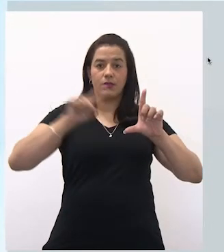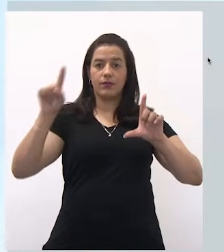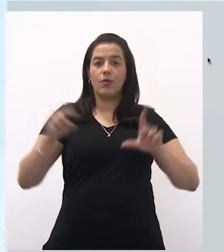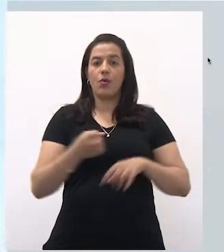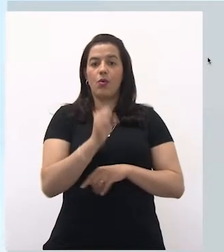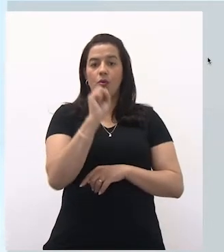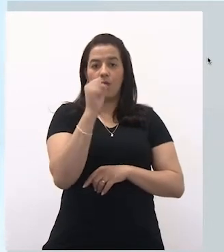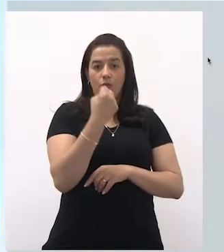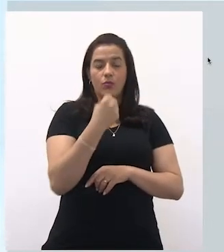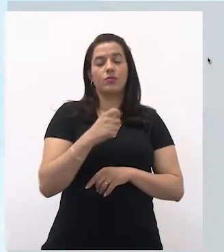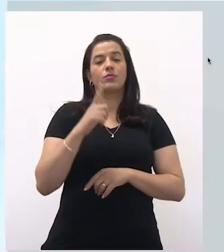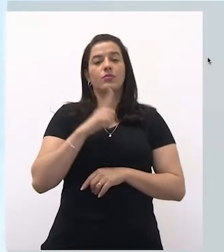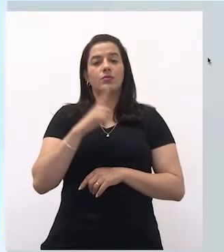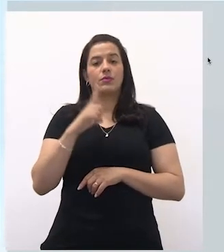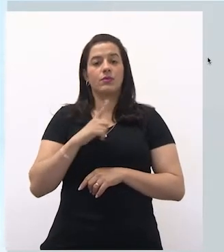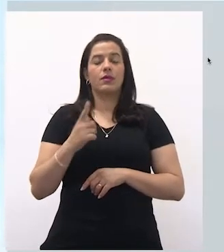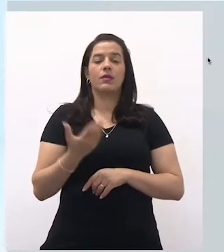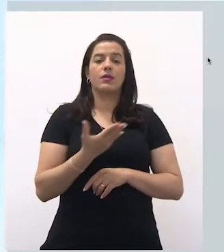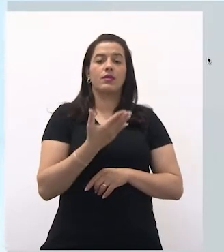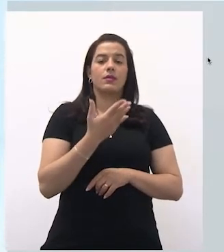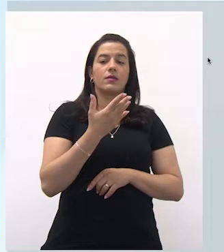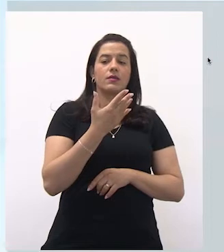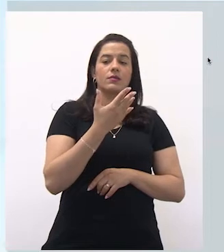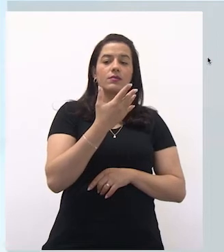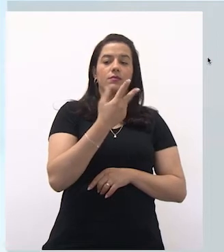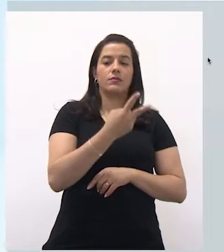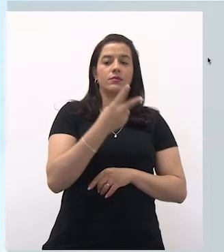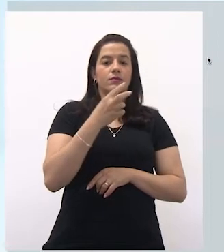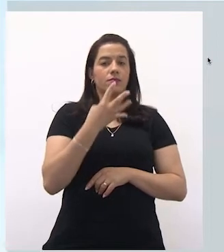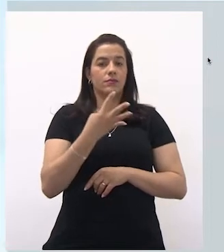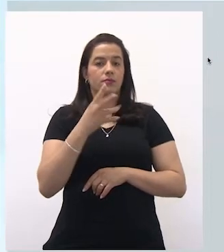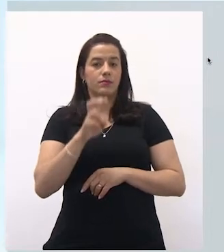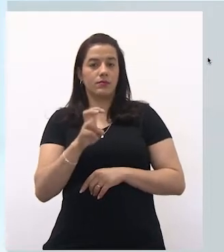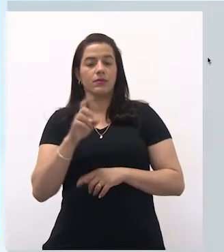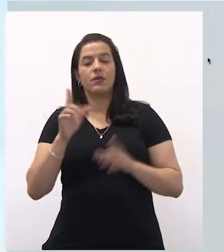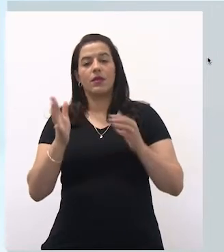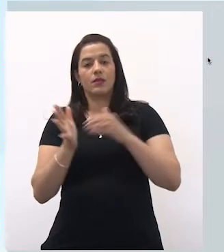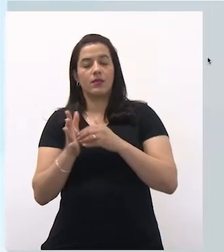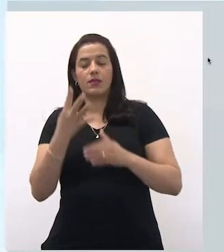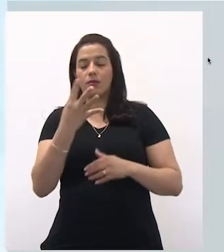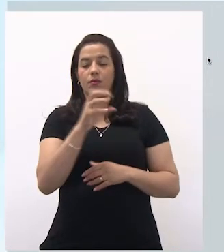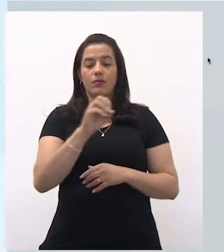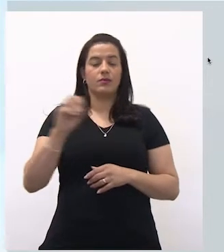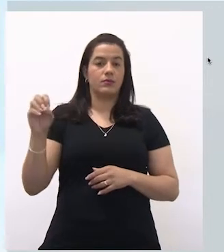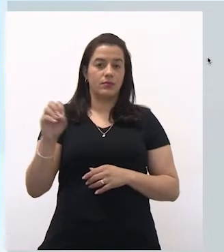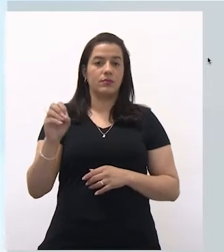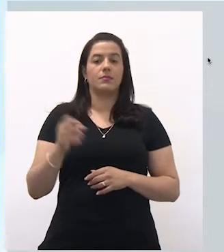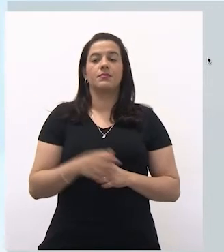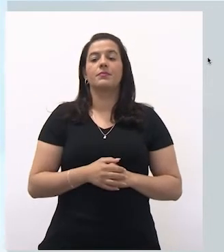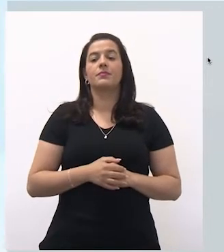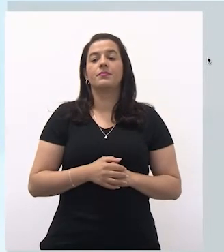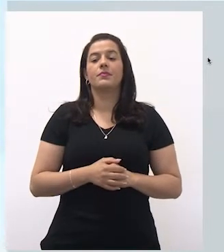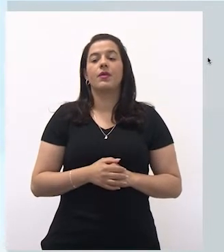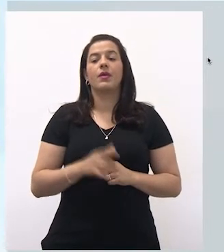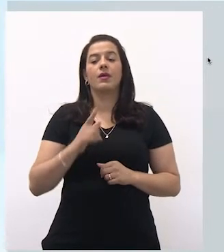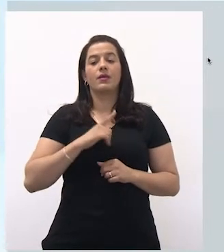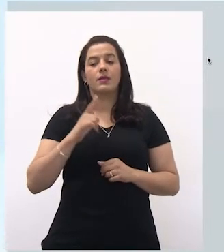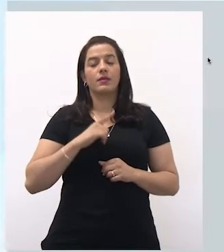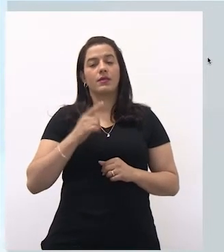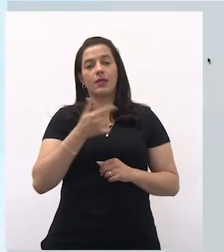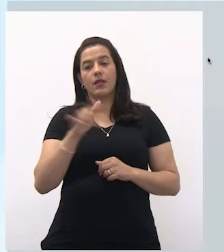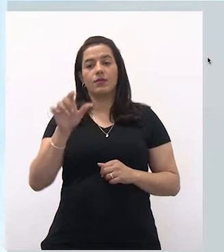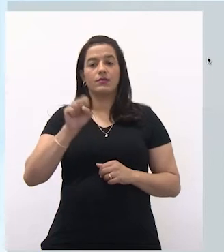entre 225 e 400. Na matriz do SARESP, por exemplo, ela varia no intervalo um